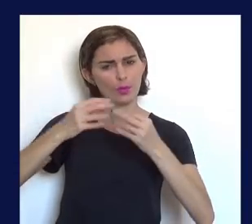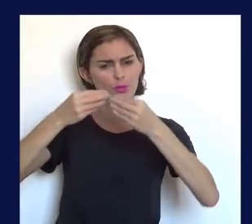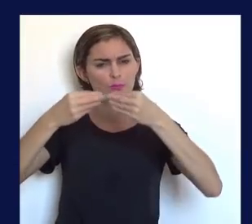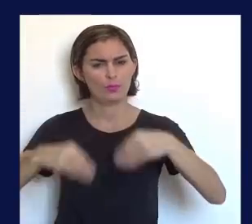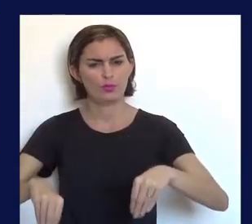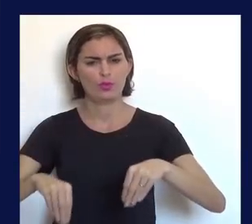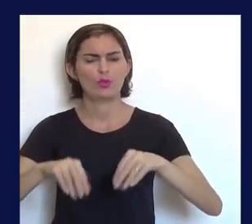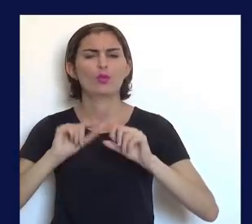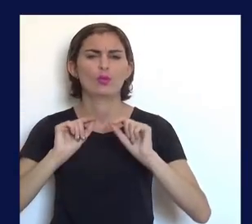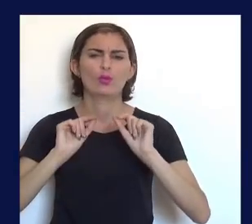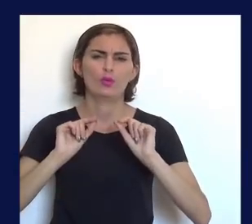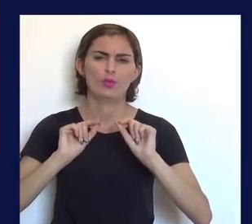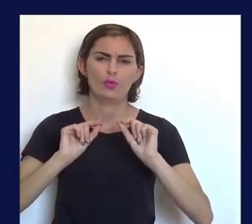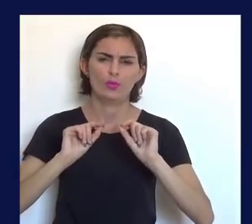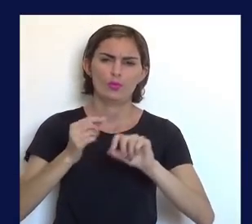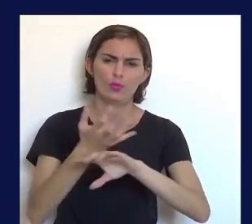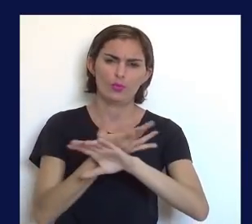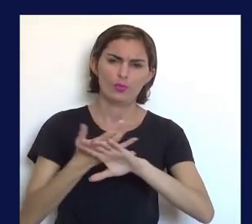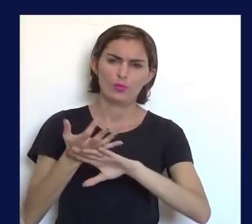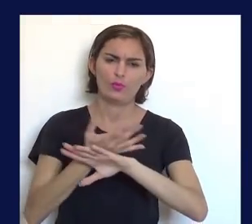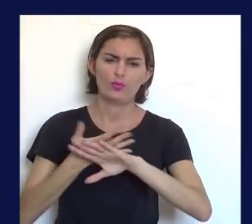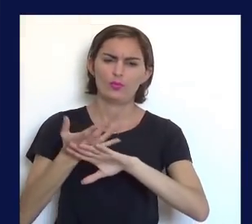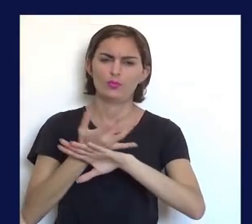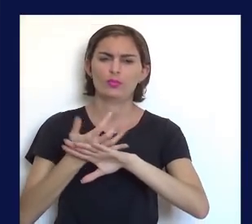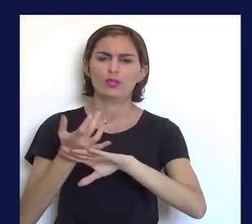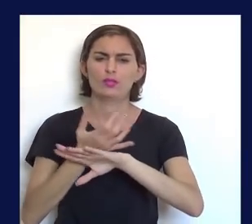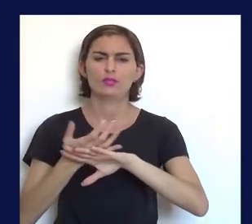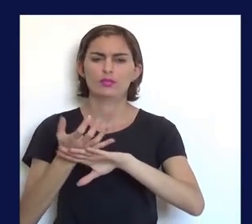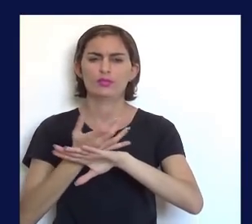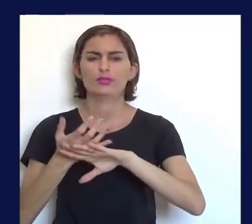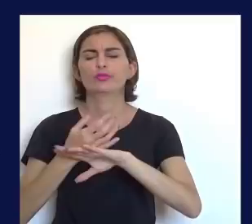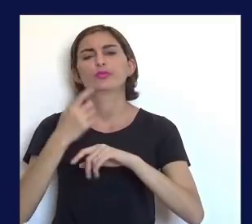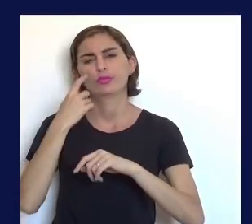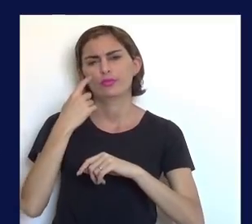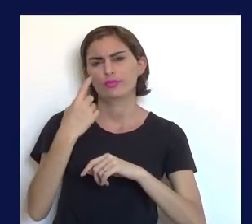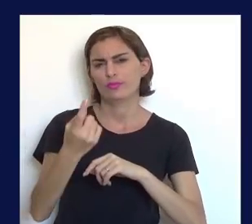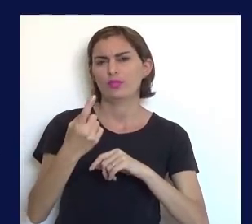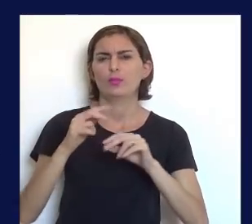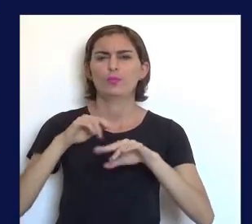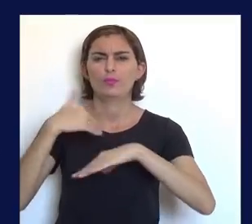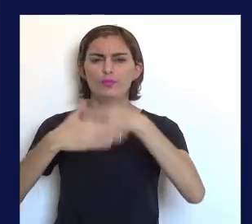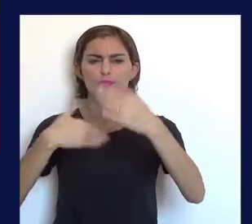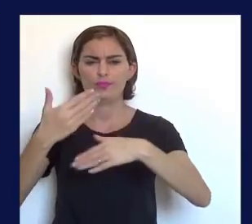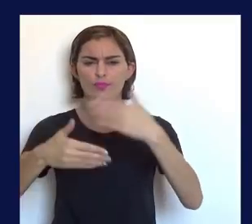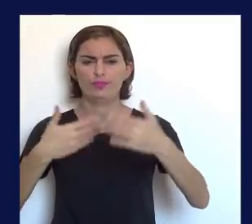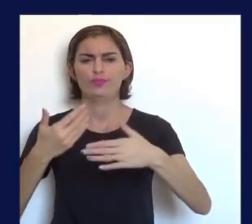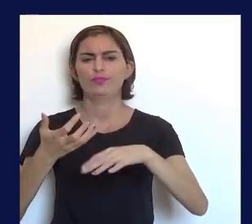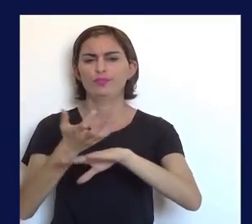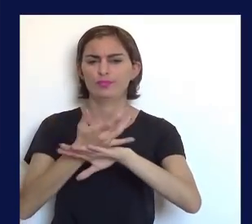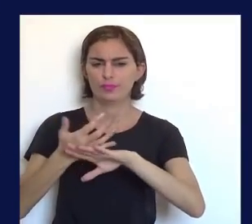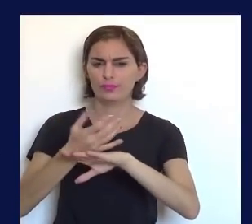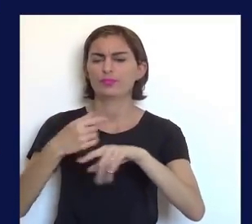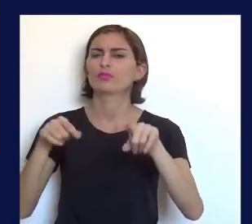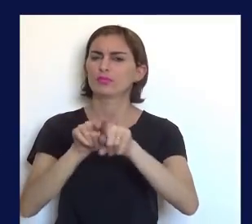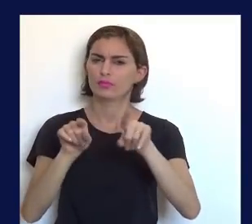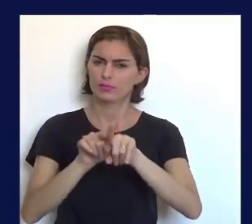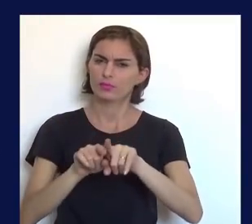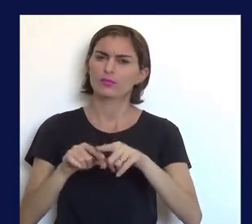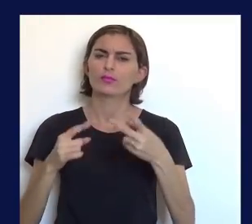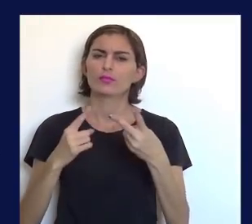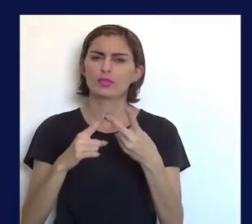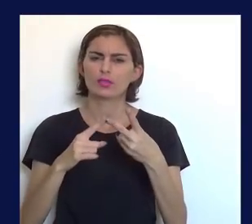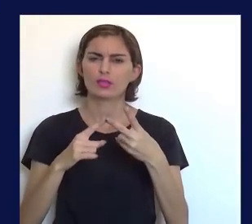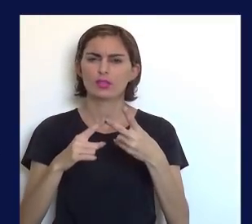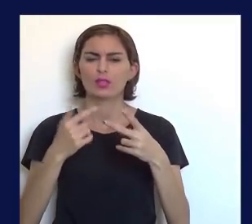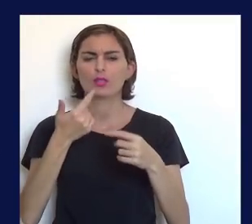pode provocar a formação do ácido nítrico, que vai ocasionar na chuva ácida também.